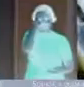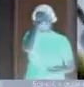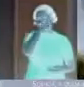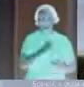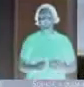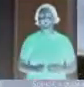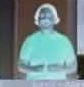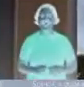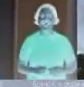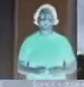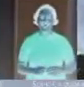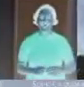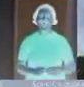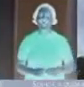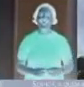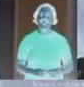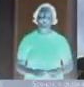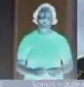Já viu o porco carregar madeira? Difícil.